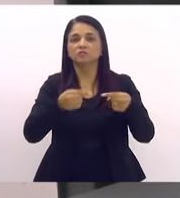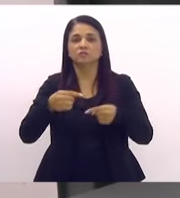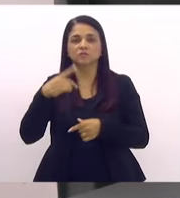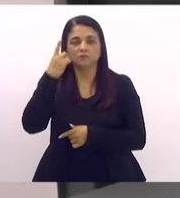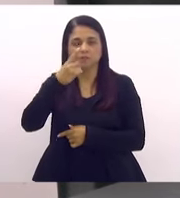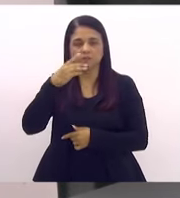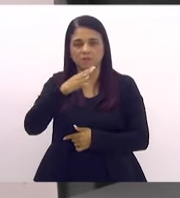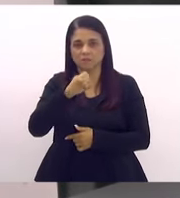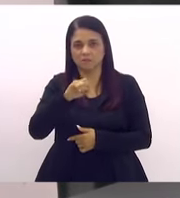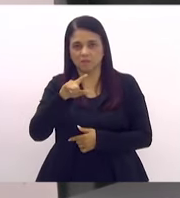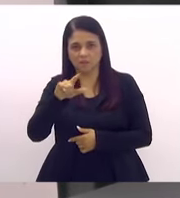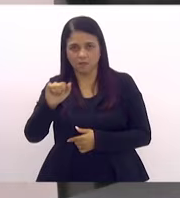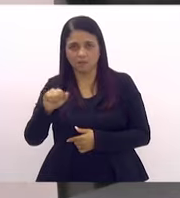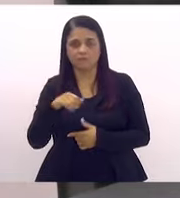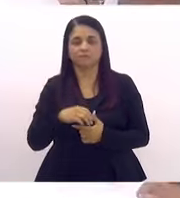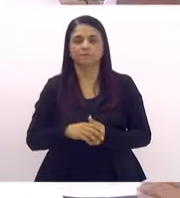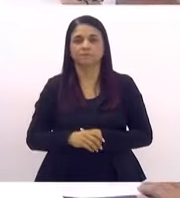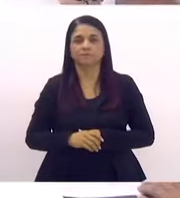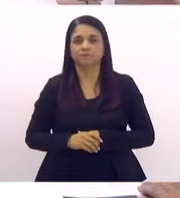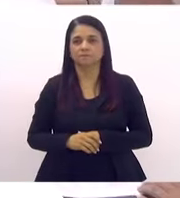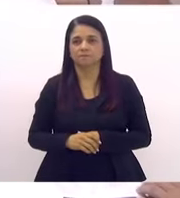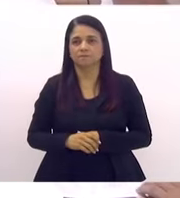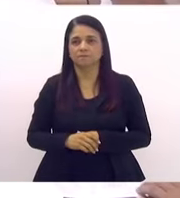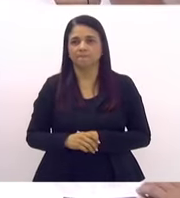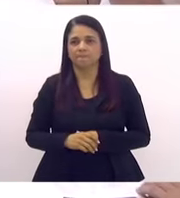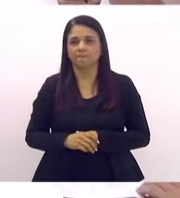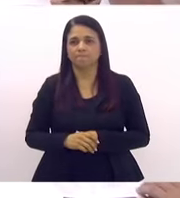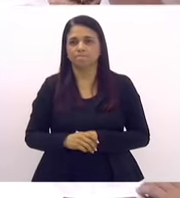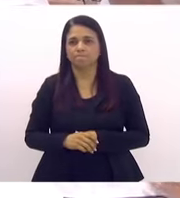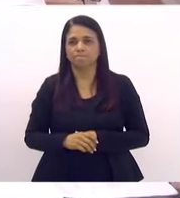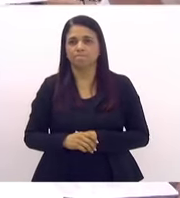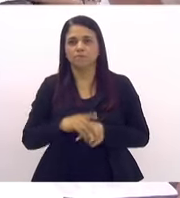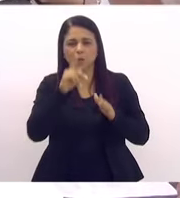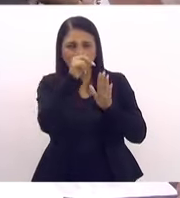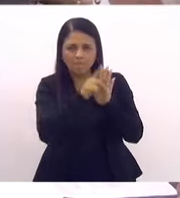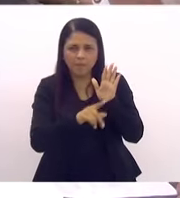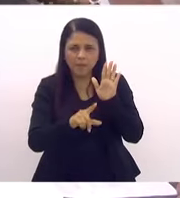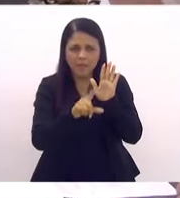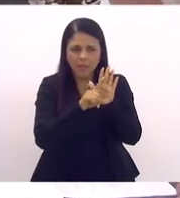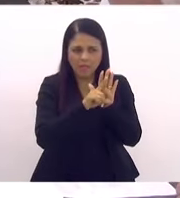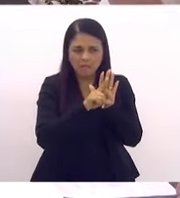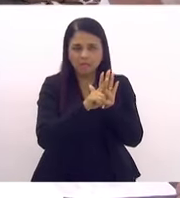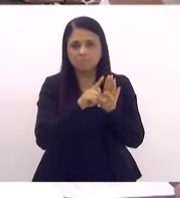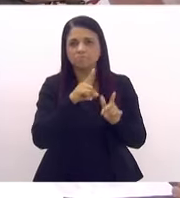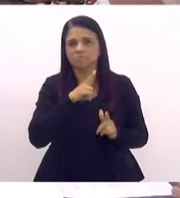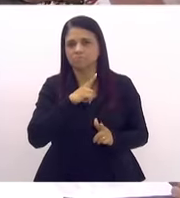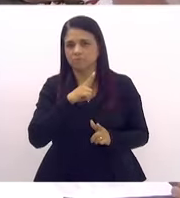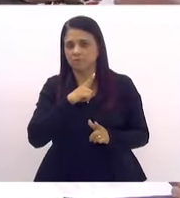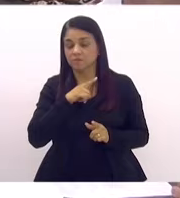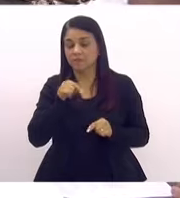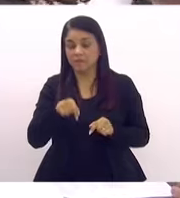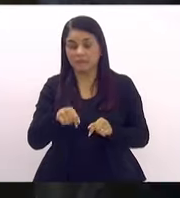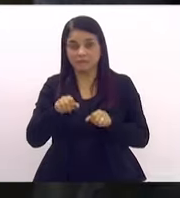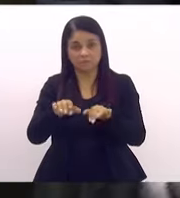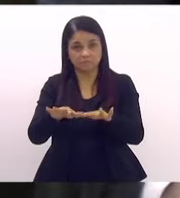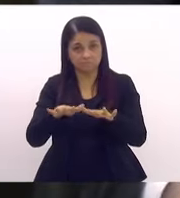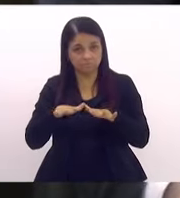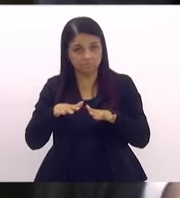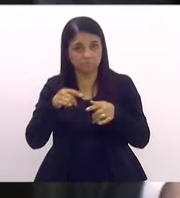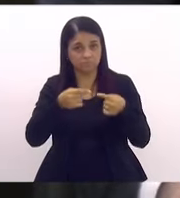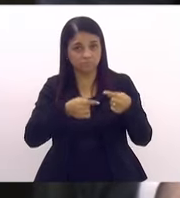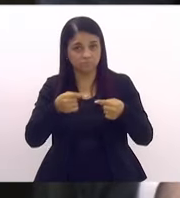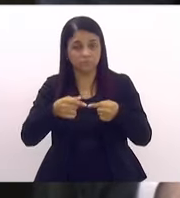Célia. Em discussão, para discutir, deputada Célia. Tem um PL, que eu não sei se ele está tramitando na casa, mas que é